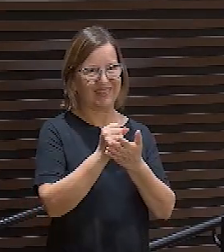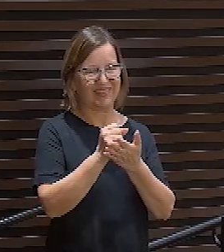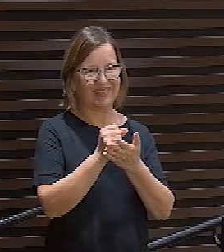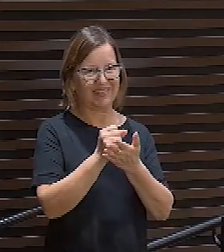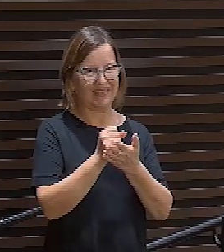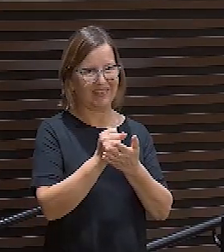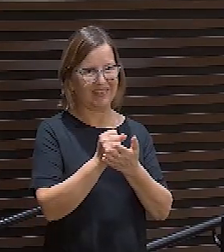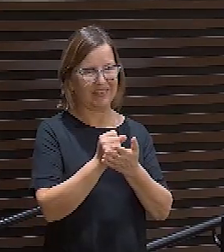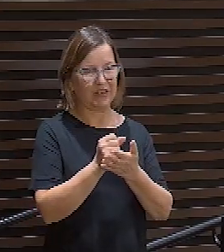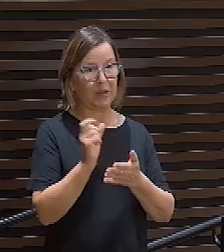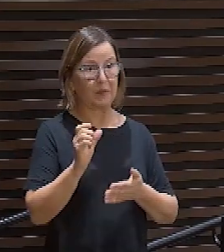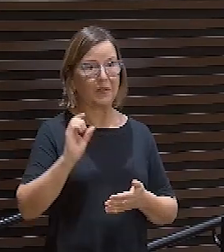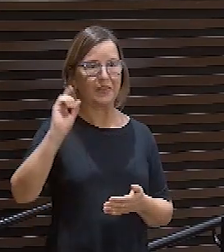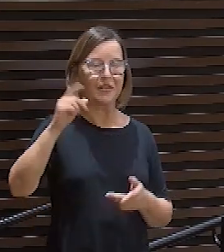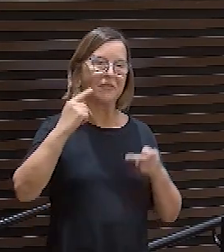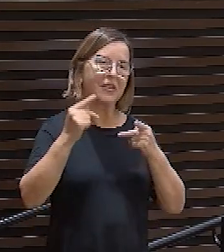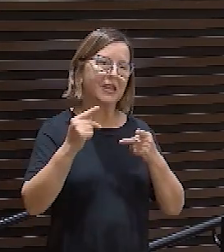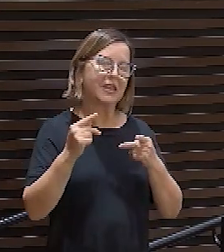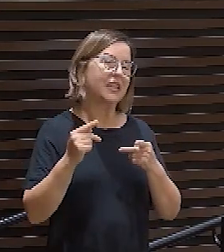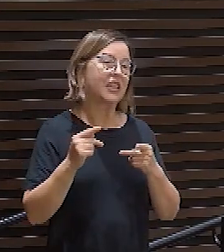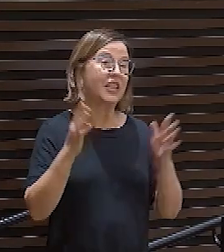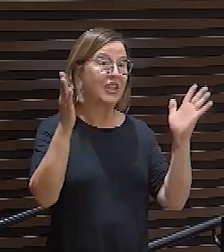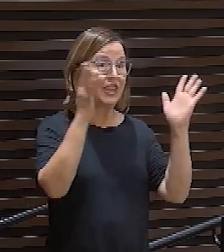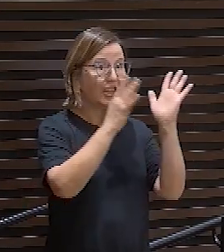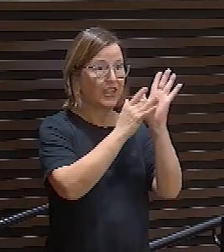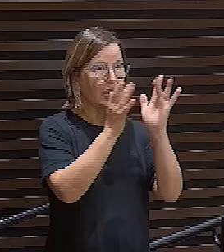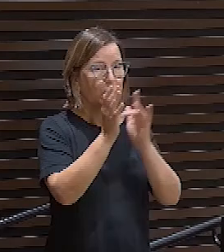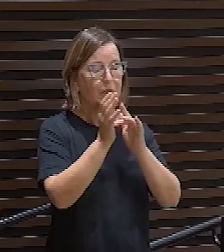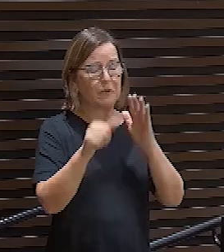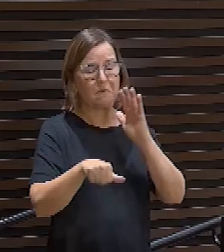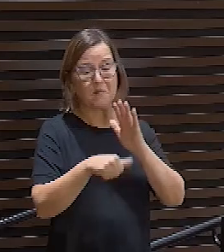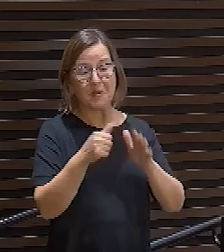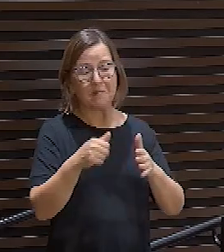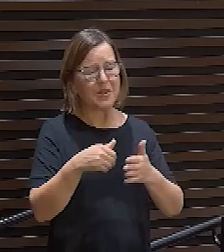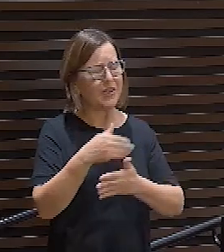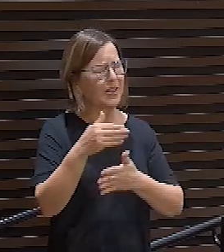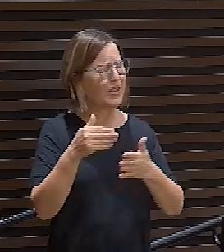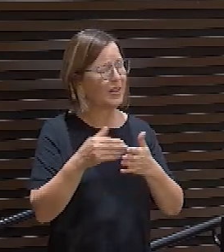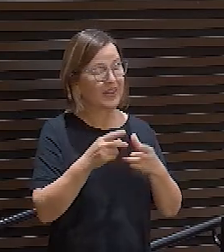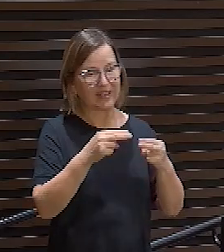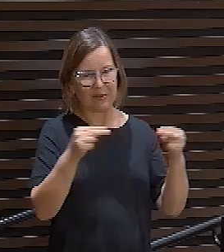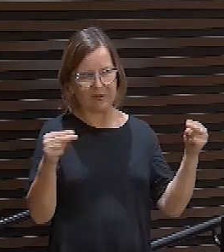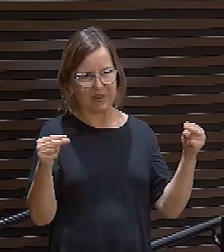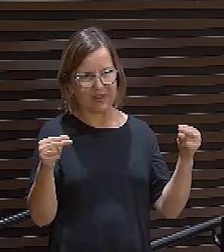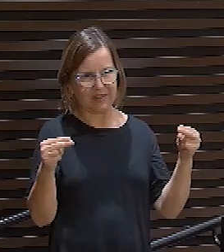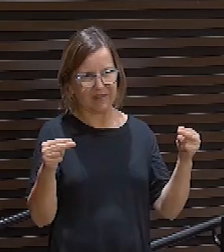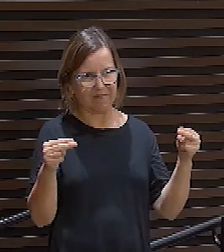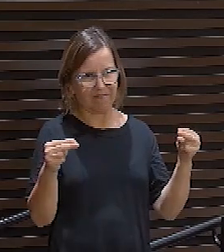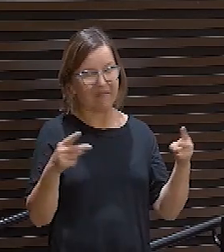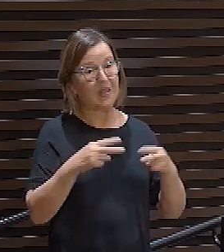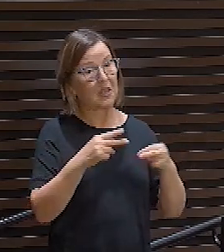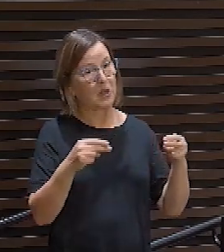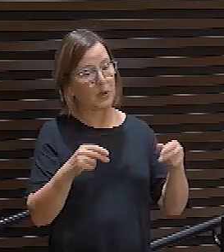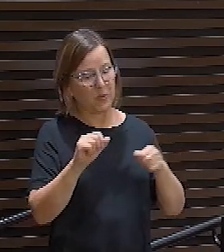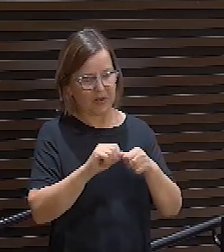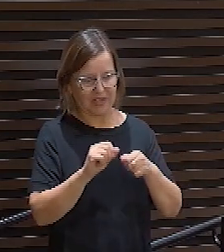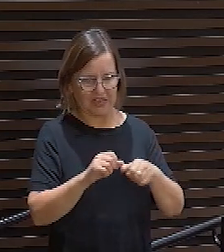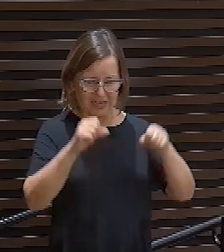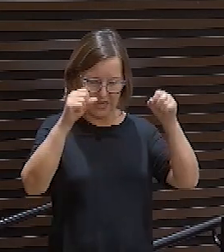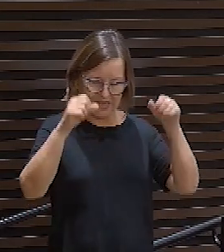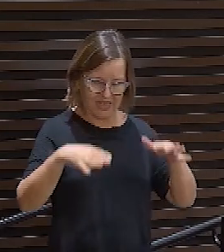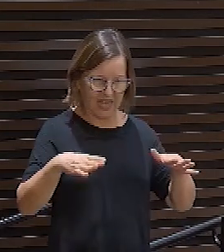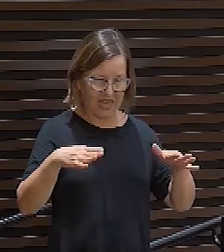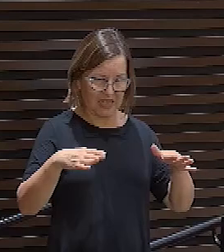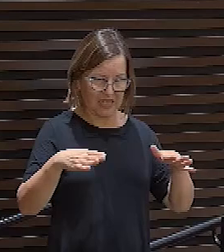A palavra fala que ele é o primogênito para que em todas as coisas, seja nas criadas, nas